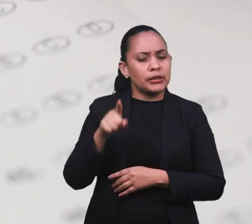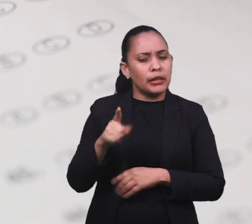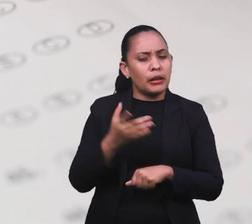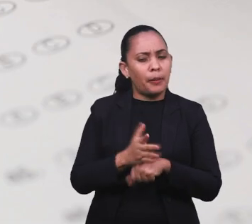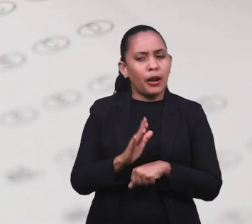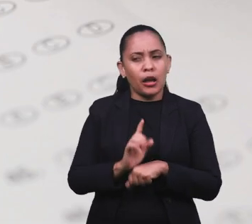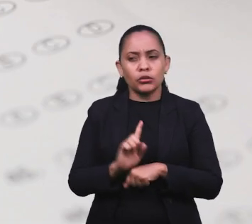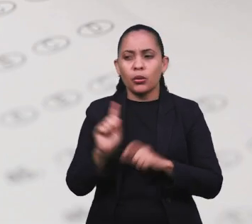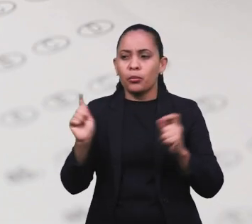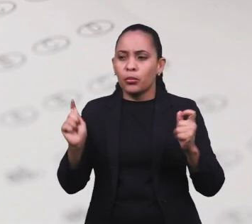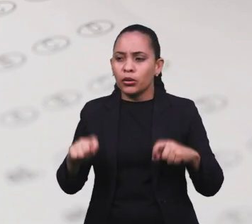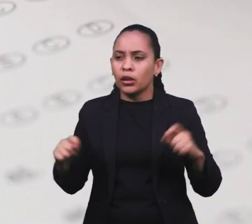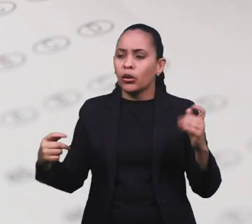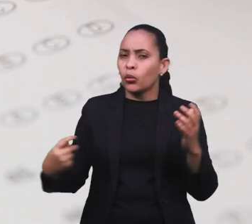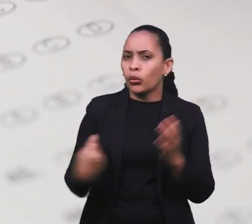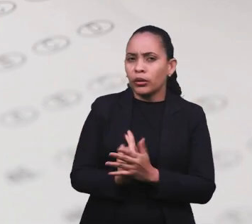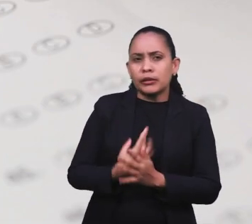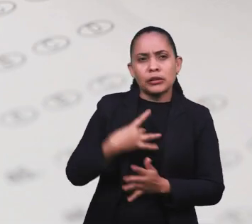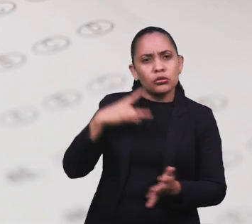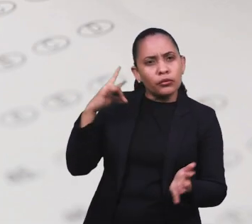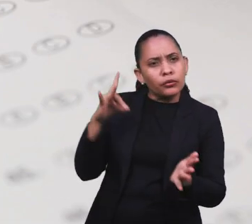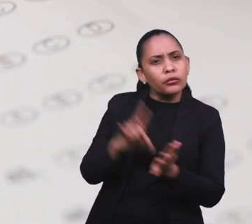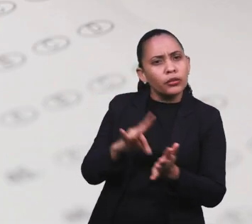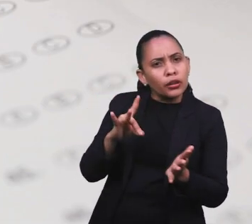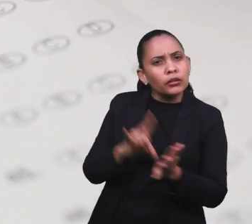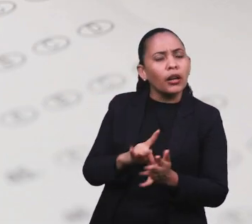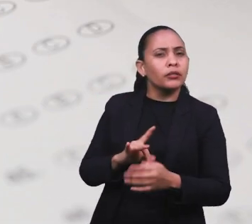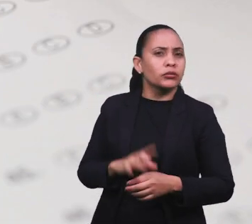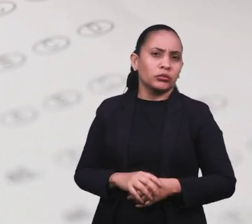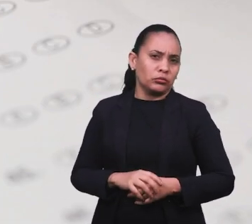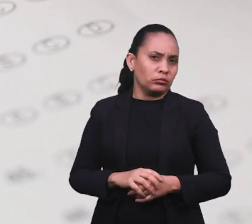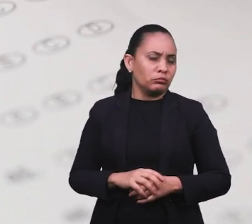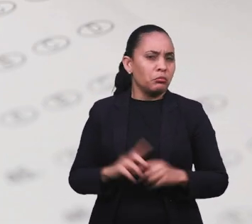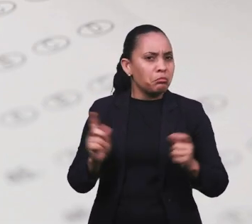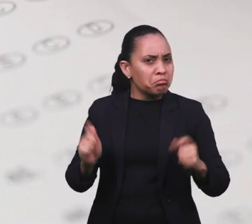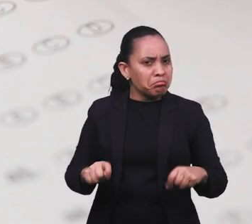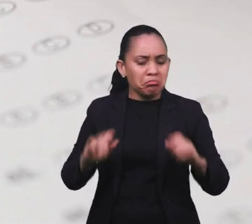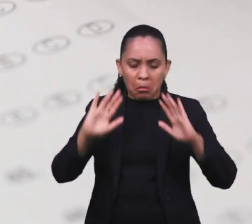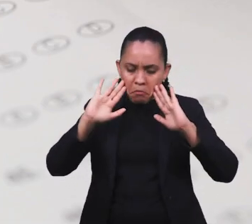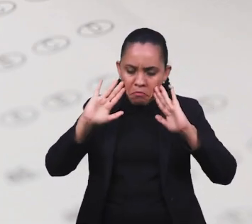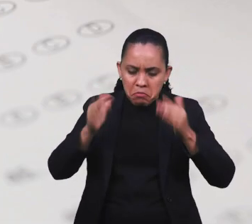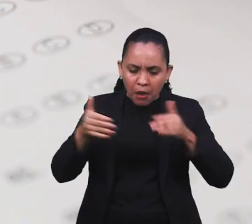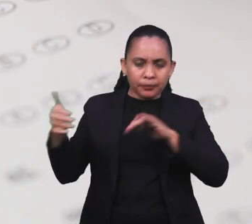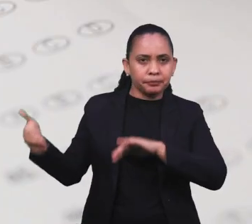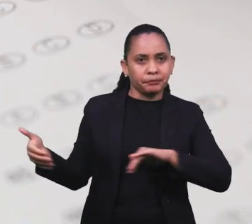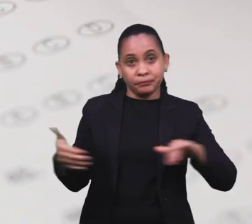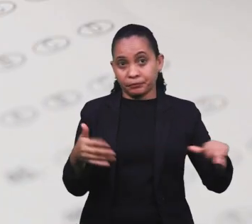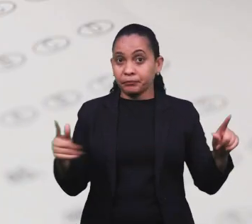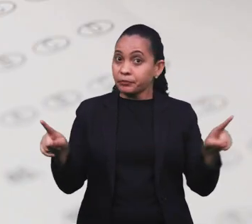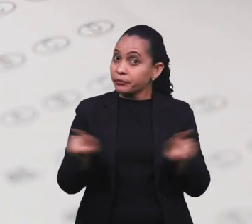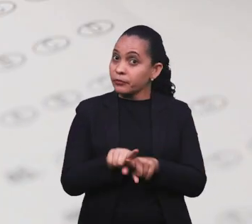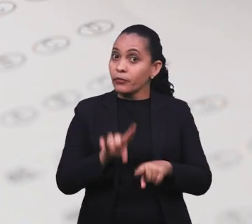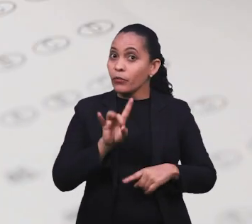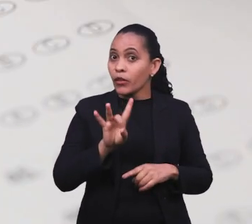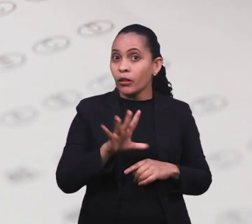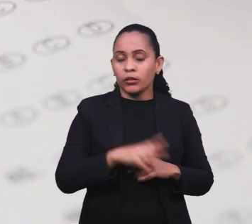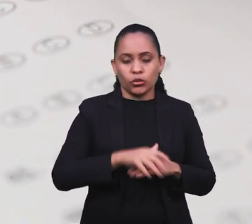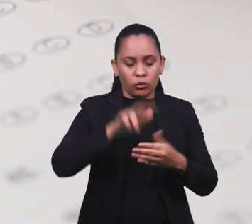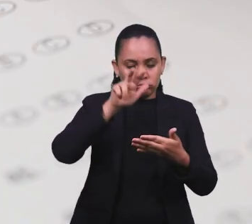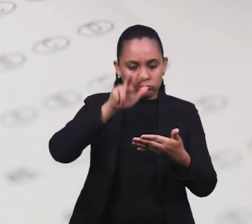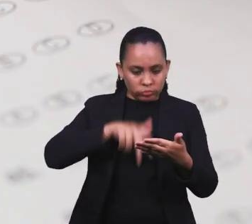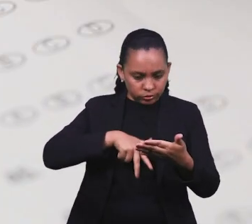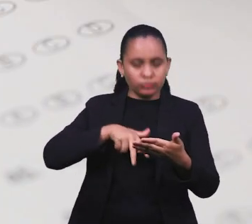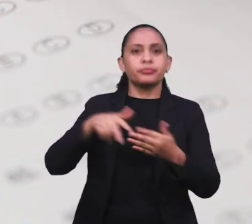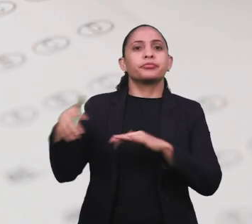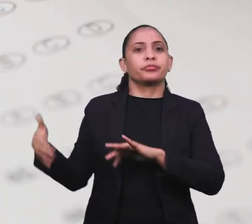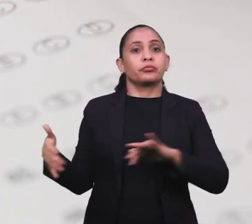situação prática ali poderia ser aplicado. Isso de maneira mais ativa, mais concentrada, tá certo? Não é apenas passar os